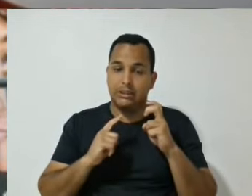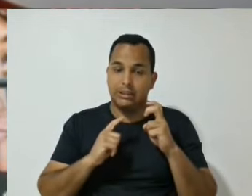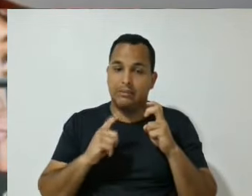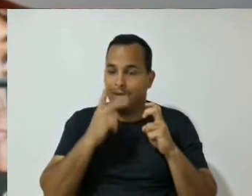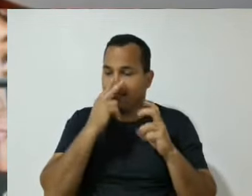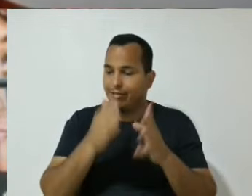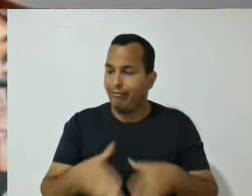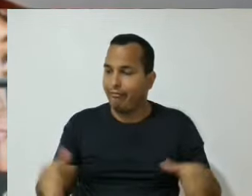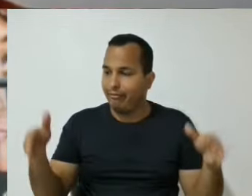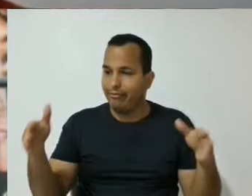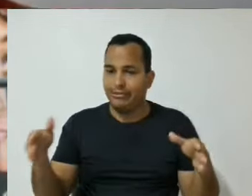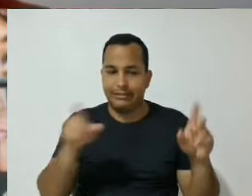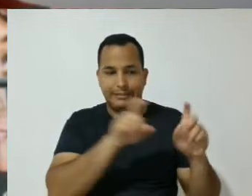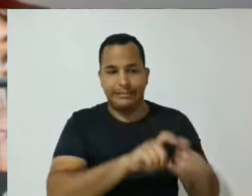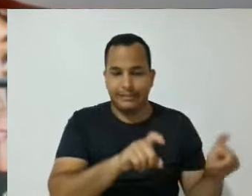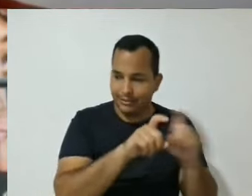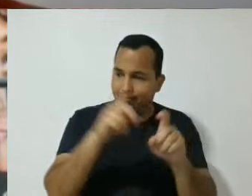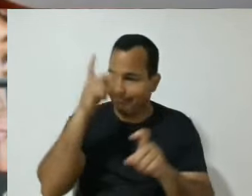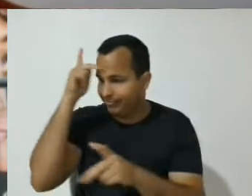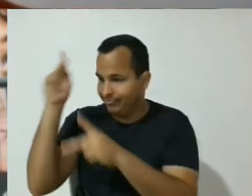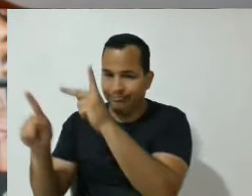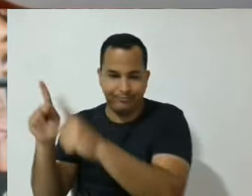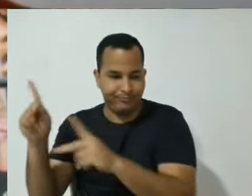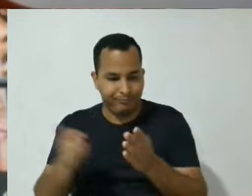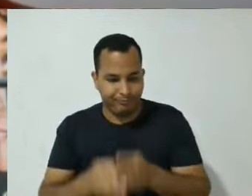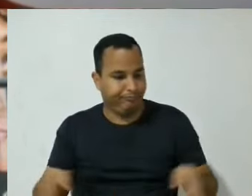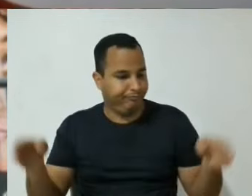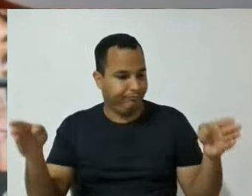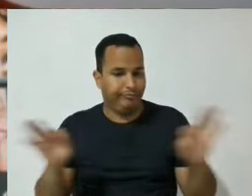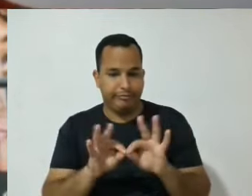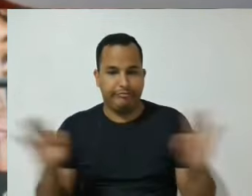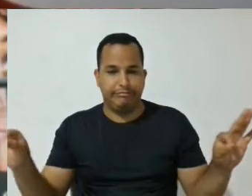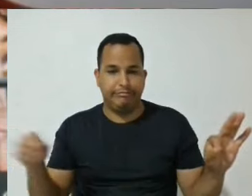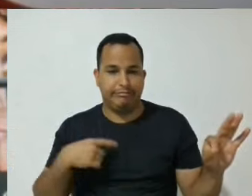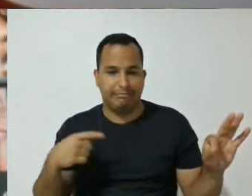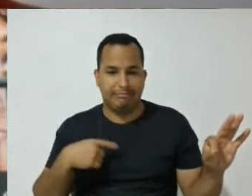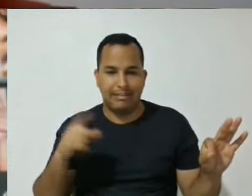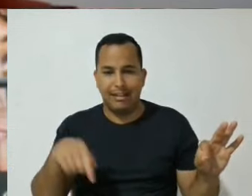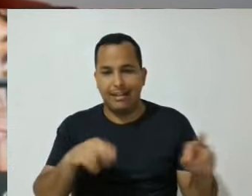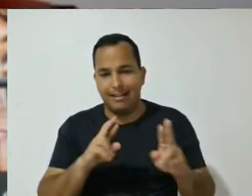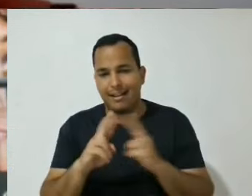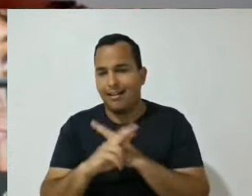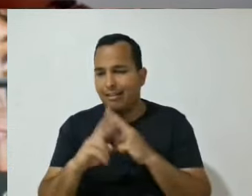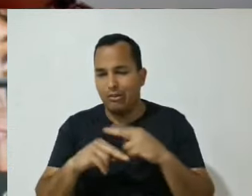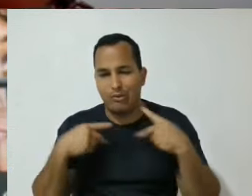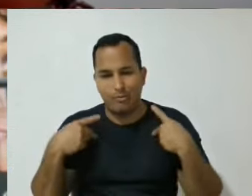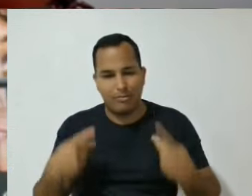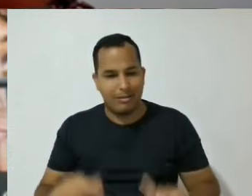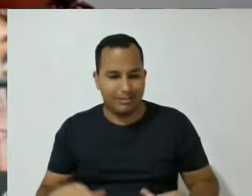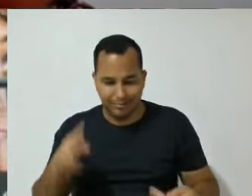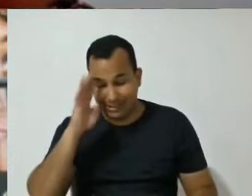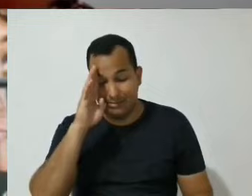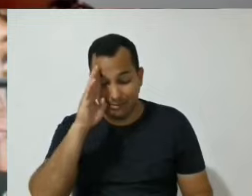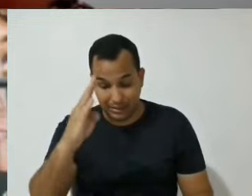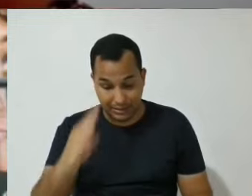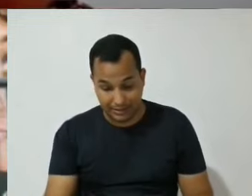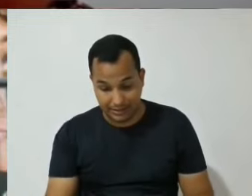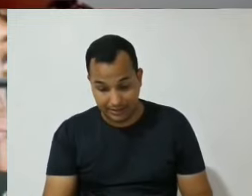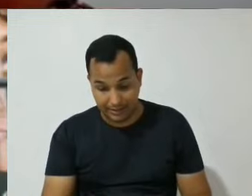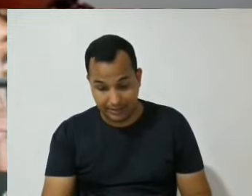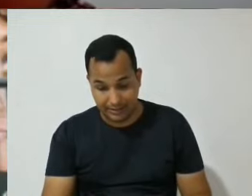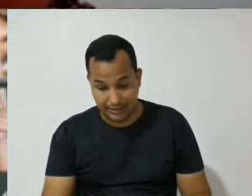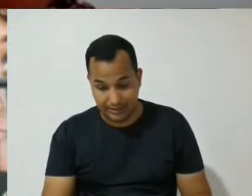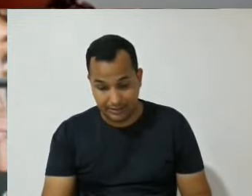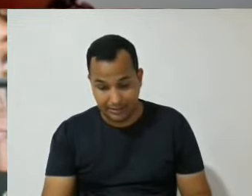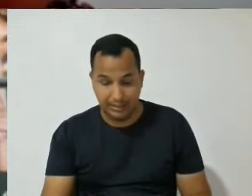E principalmente no âmbito das relações humanas, né? E a gente percebeu qual faz